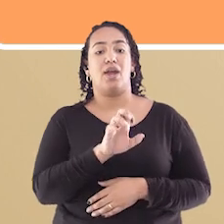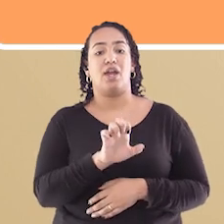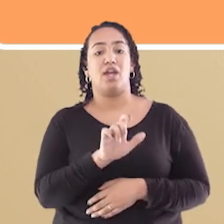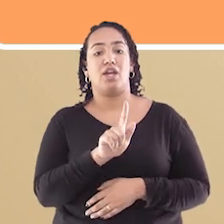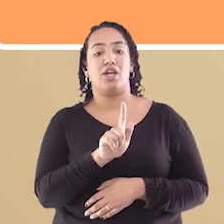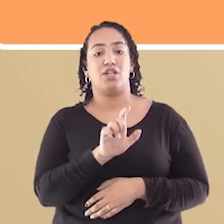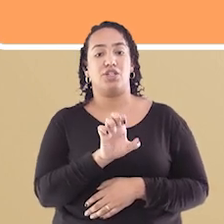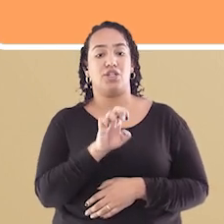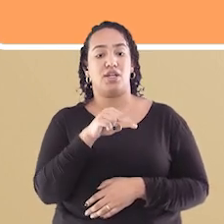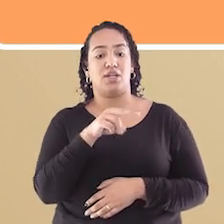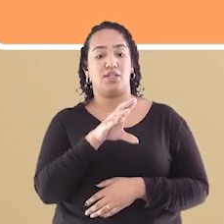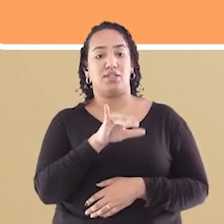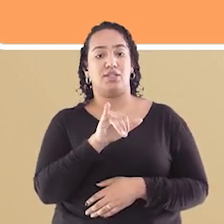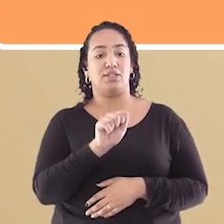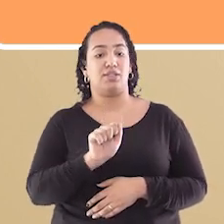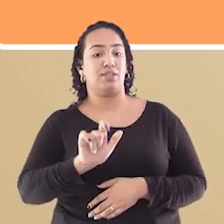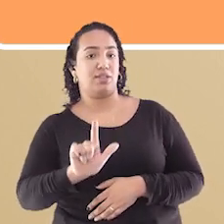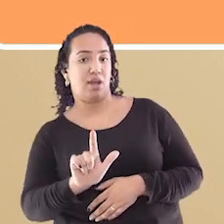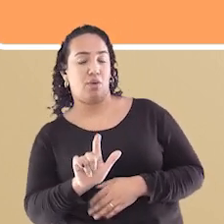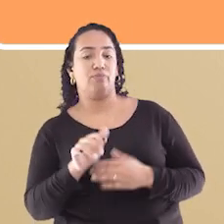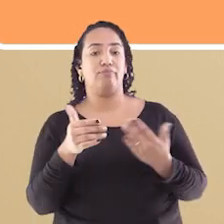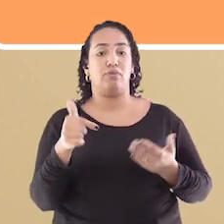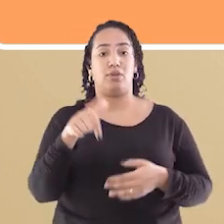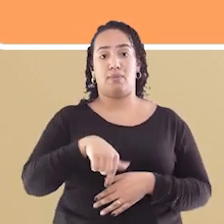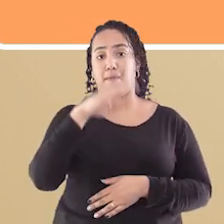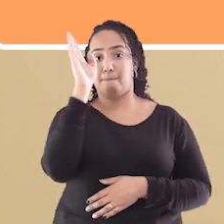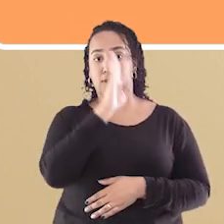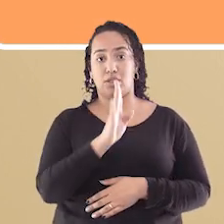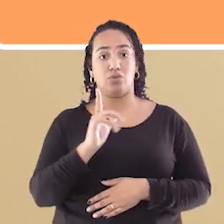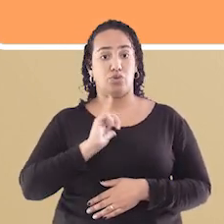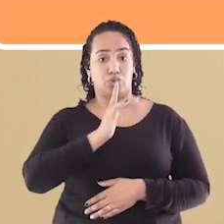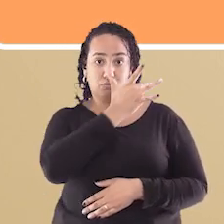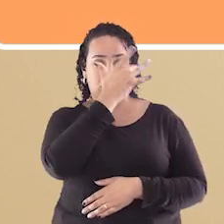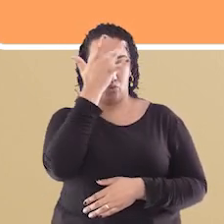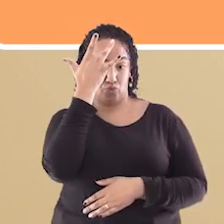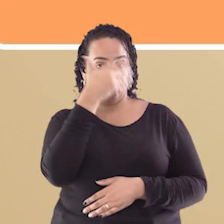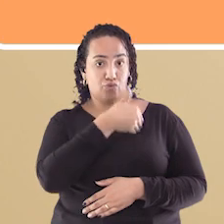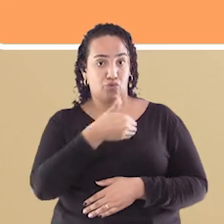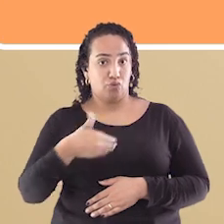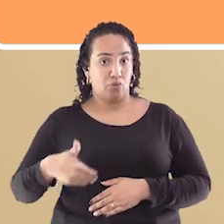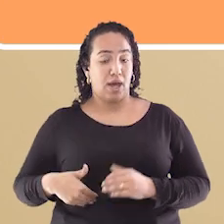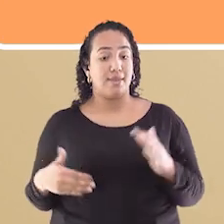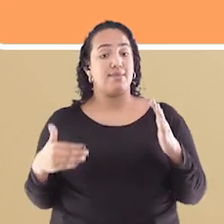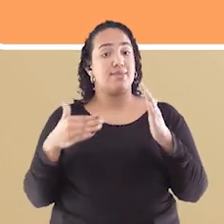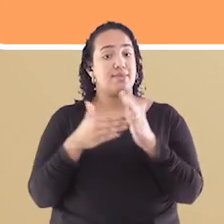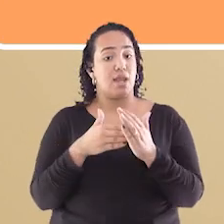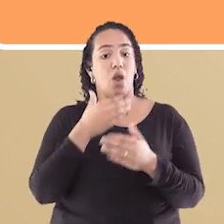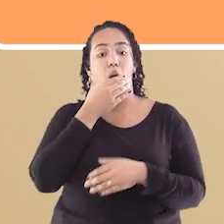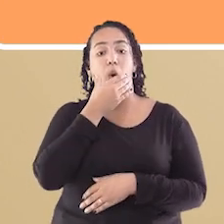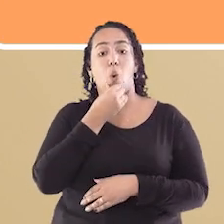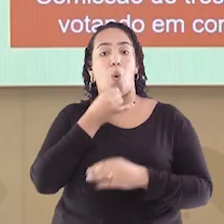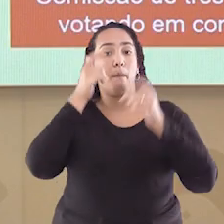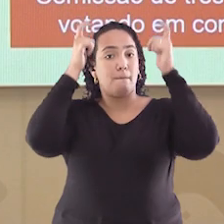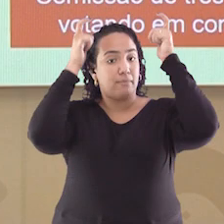regencial, onde o país passou a ser governado por regentes até que o príncipe tivesse idade para subir o